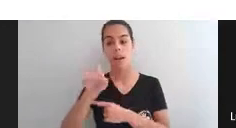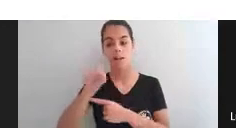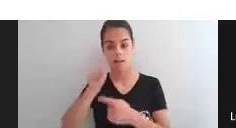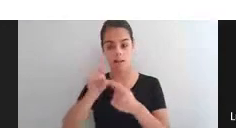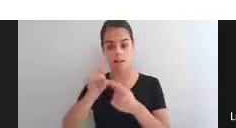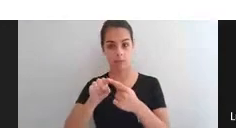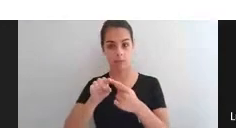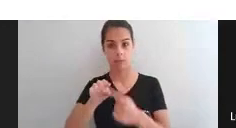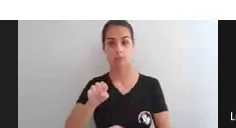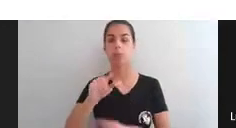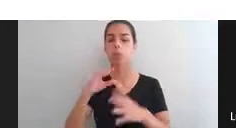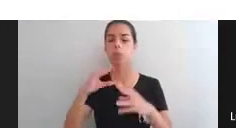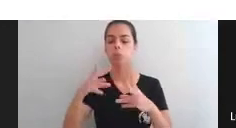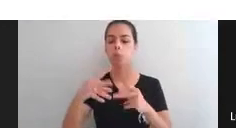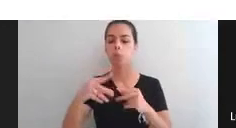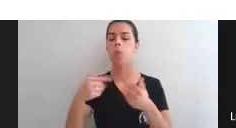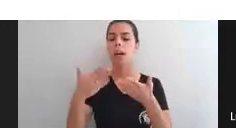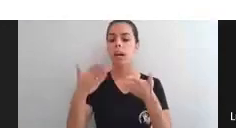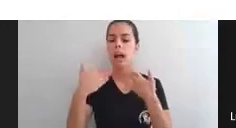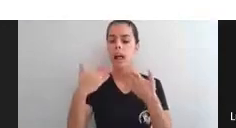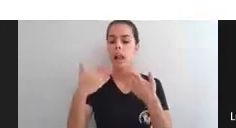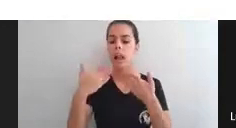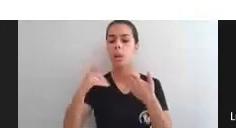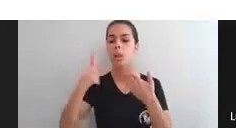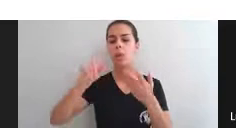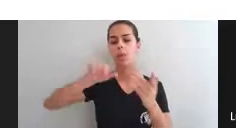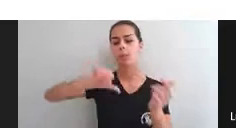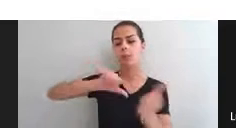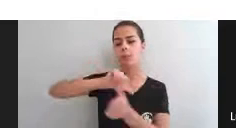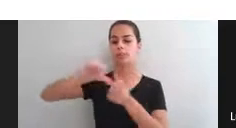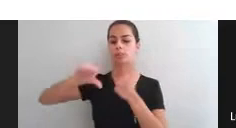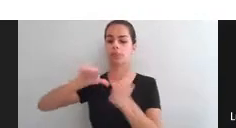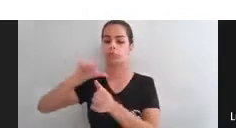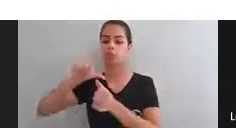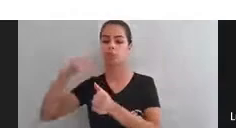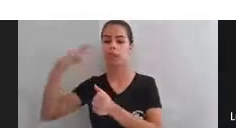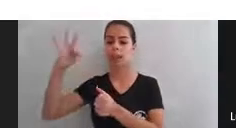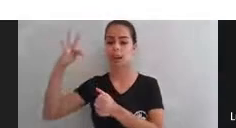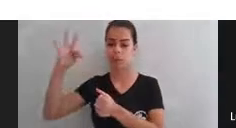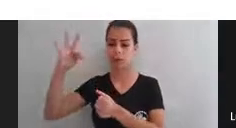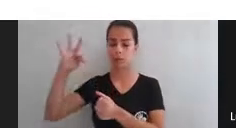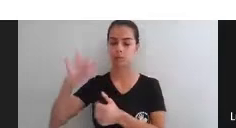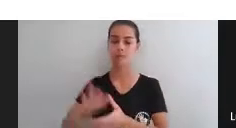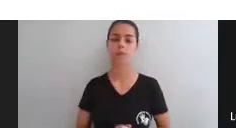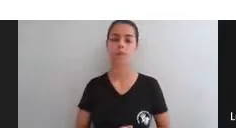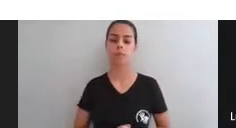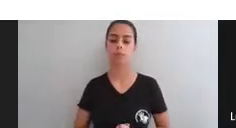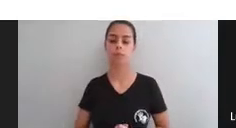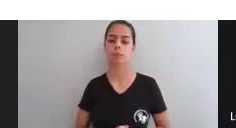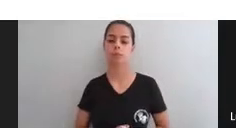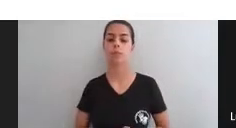ser revertido em trabalho, né? Portanto,